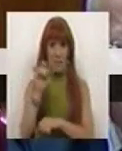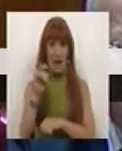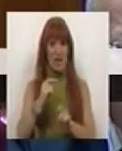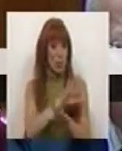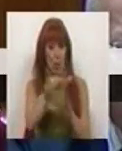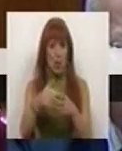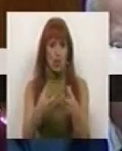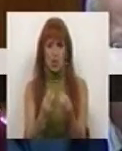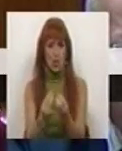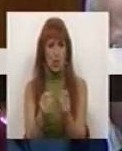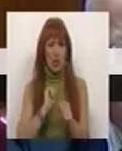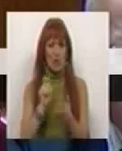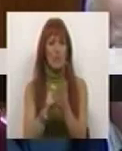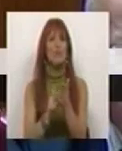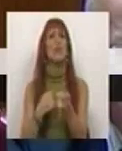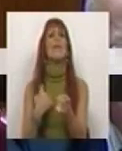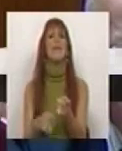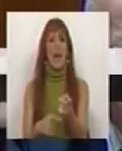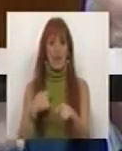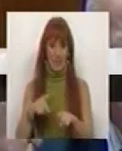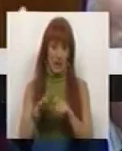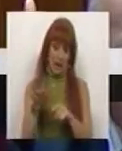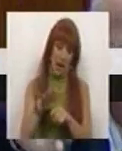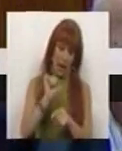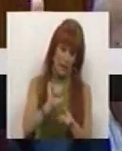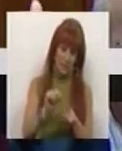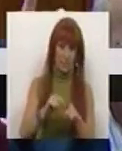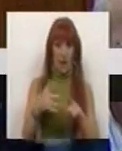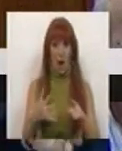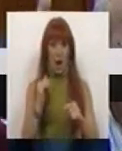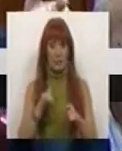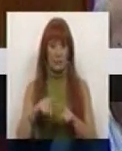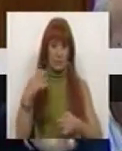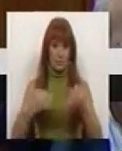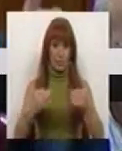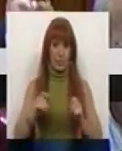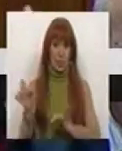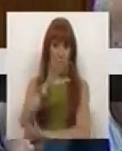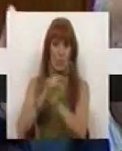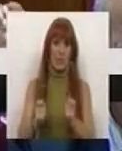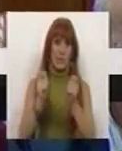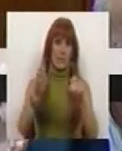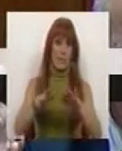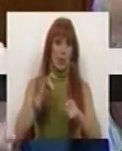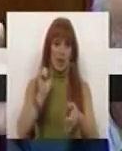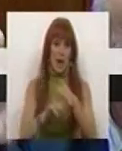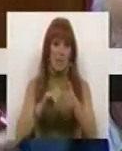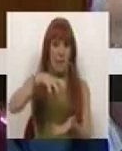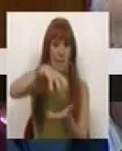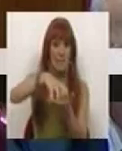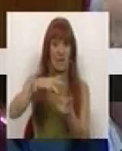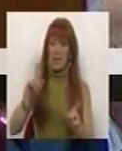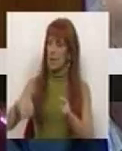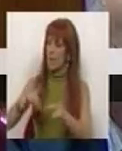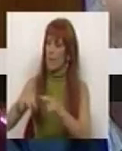seu conjunto na nossa agenda. Quer na dimensão que neste momento está em contencioso comunitário relativamente ao armazém,